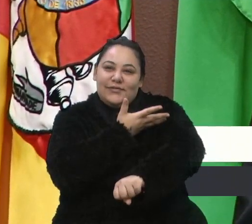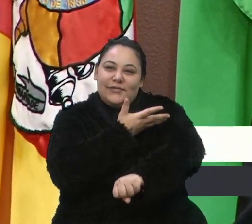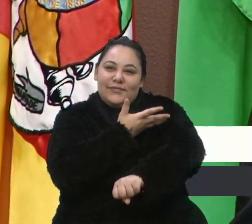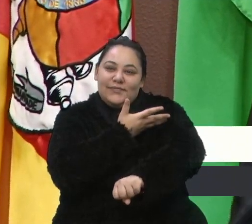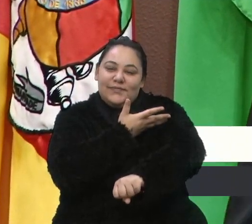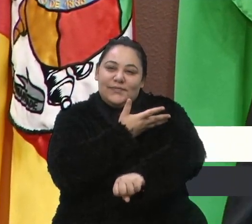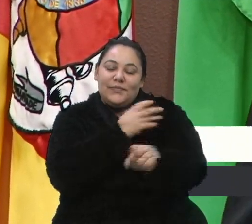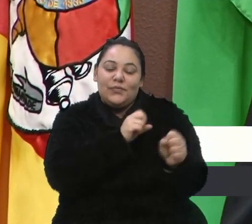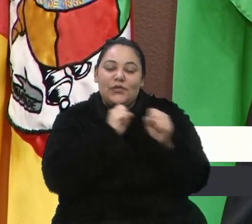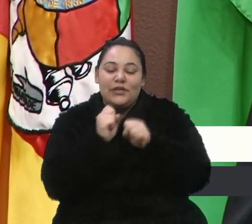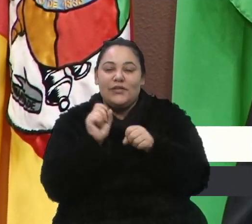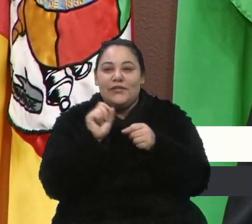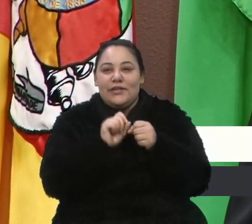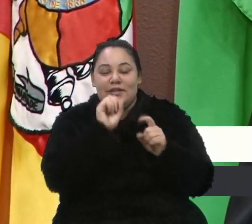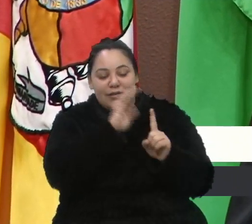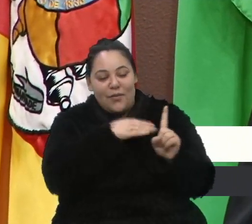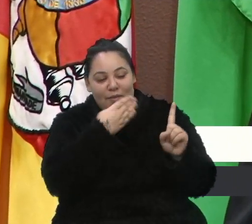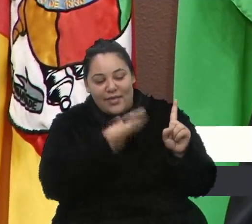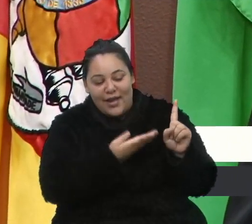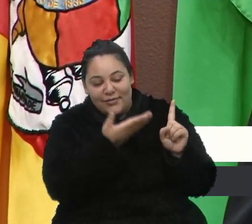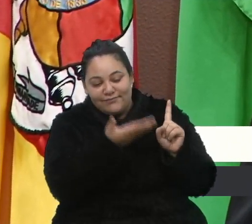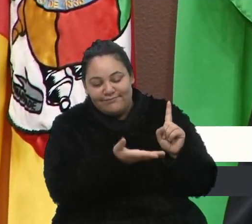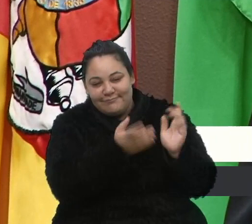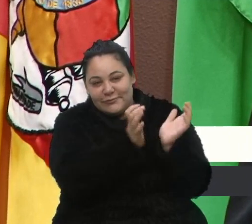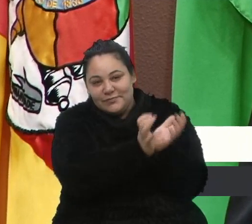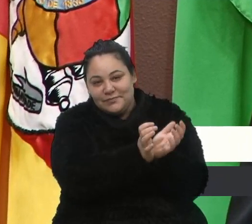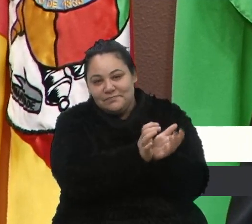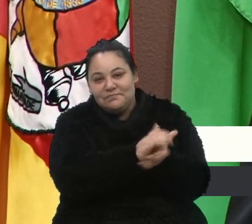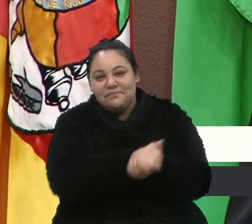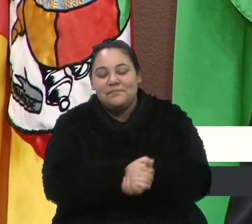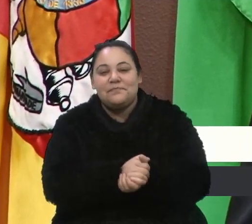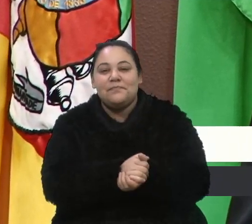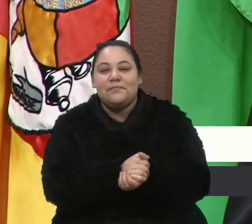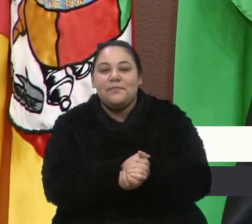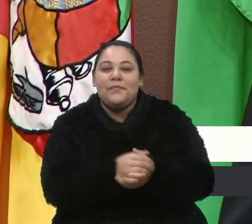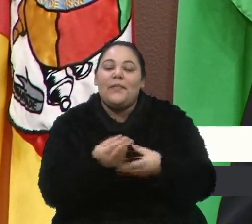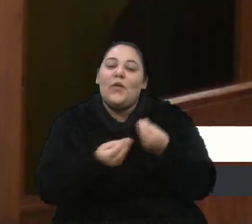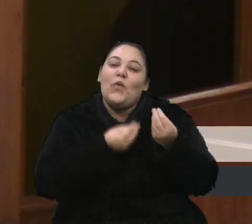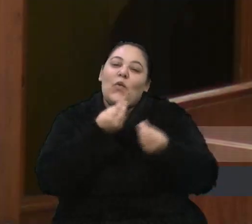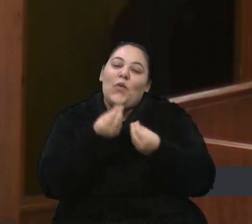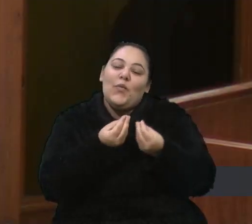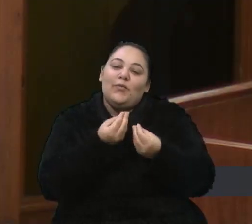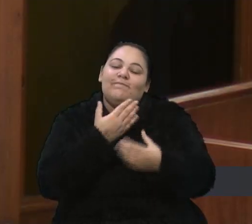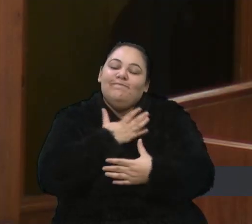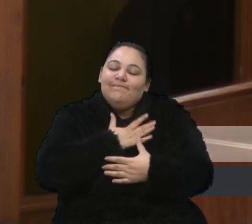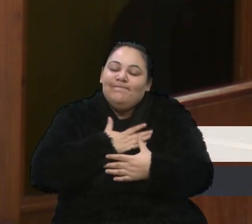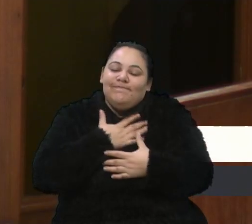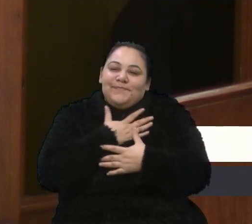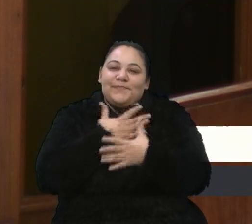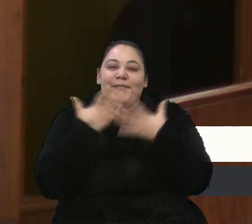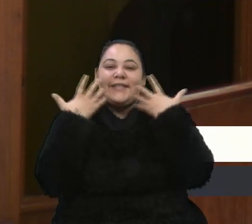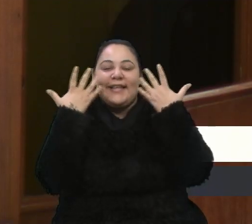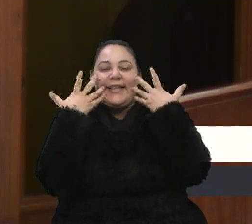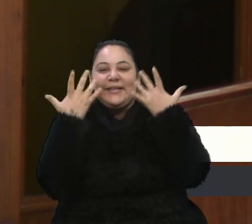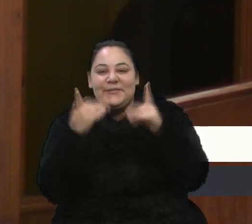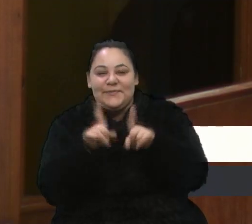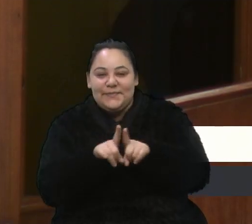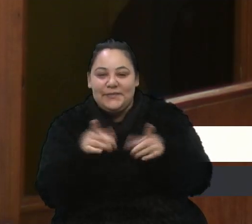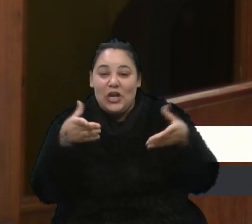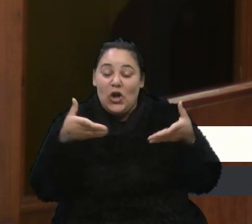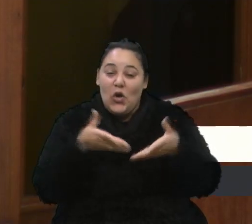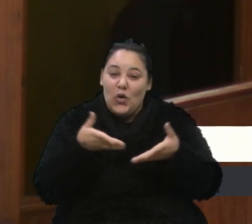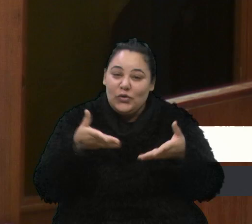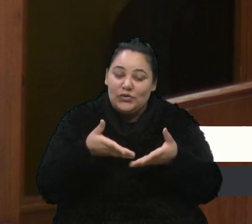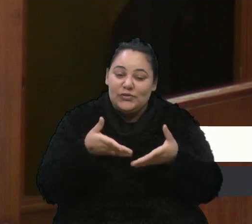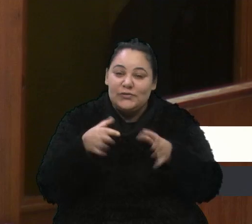essa homenagem ao grupo Alarme Falso. É com imensa alegria que hoje